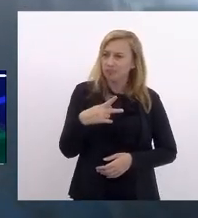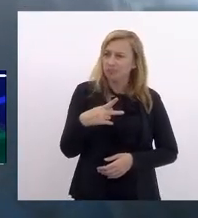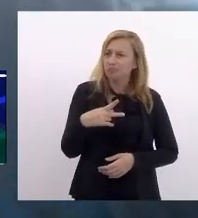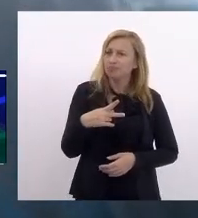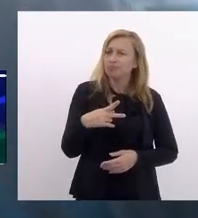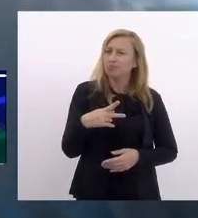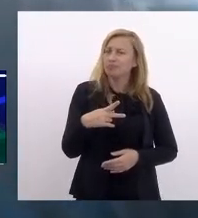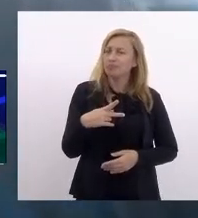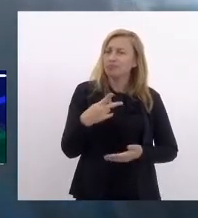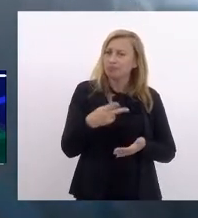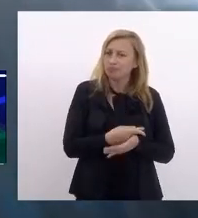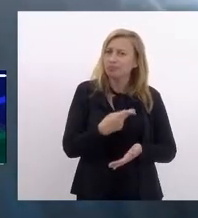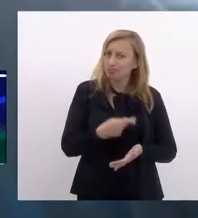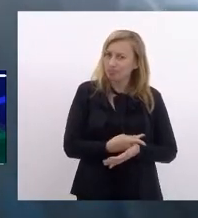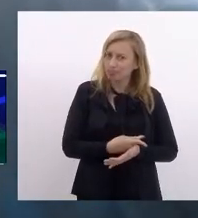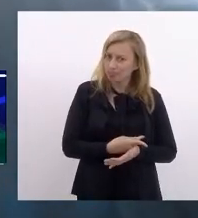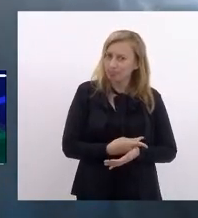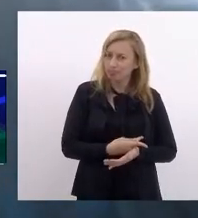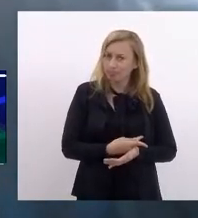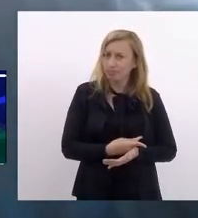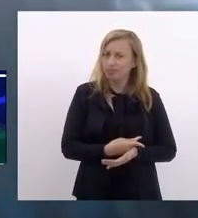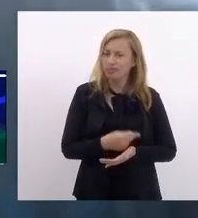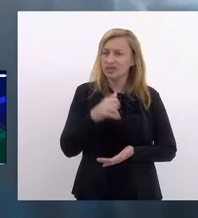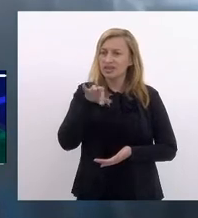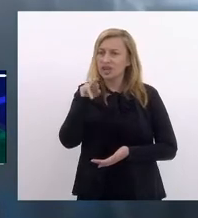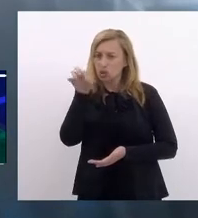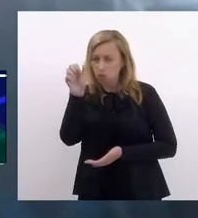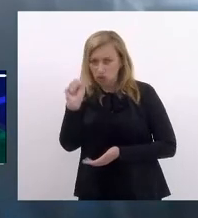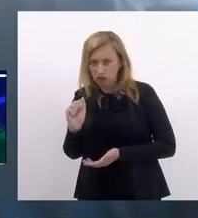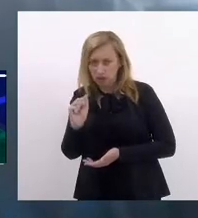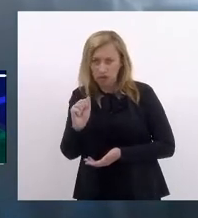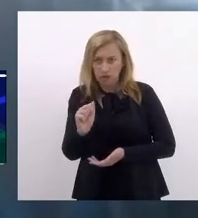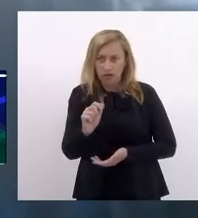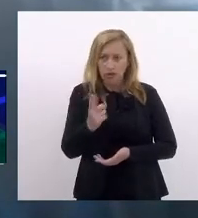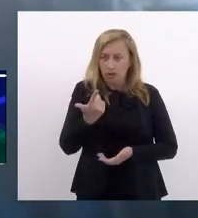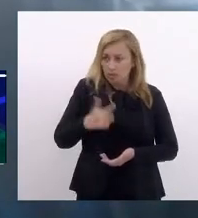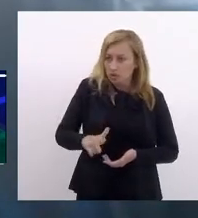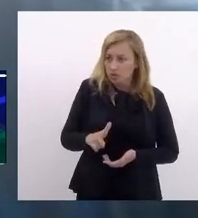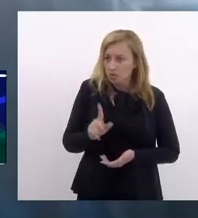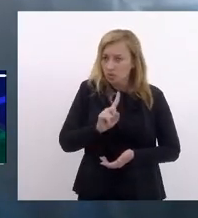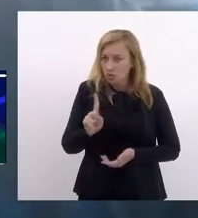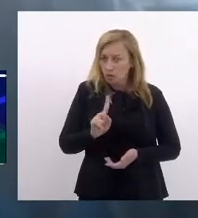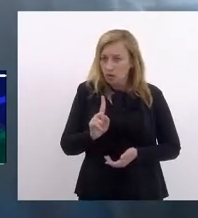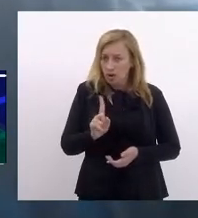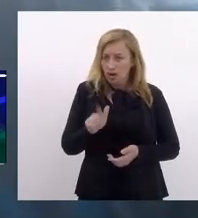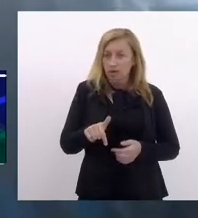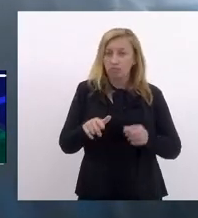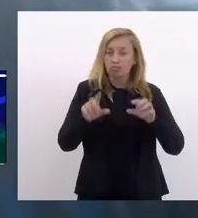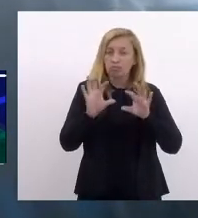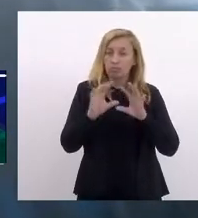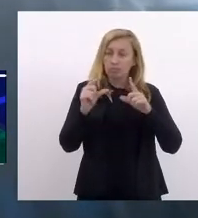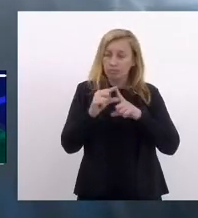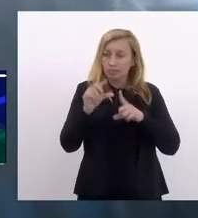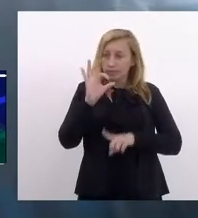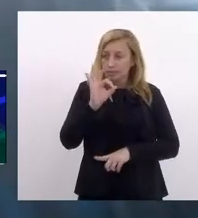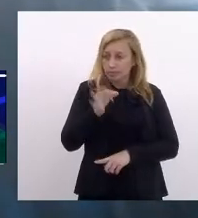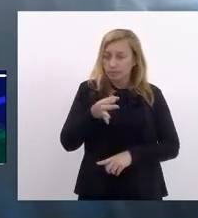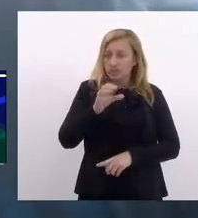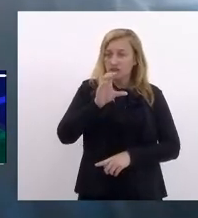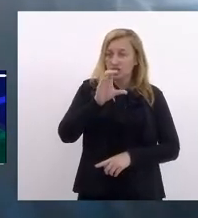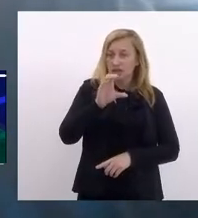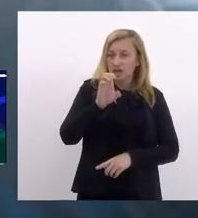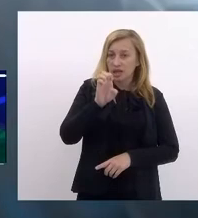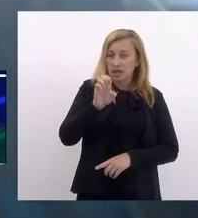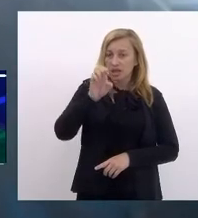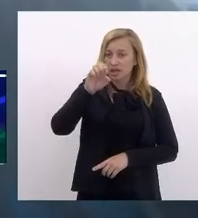ejaculação precoce siderúrgica. Repito, porque não é um termo usual. Ejaculação